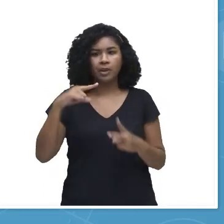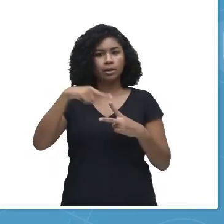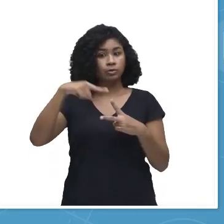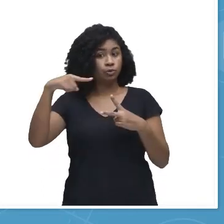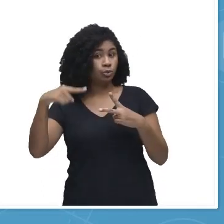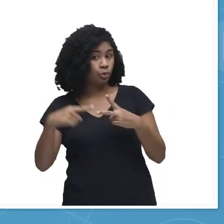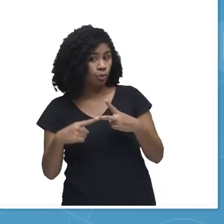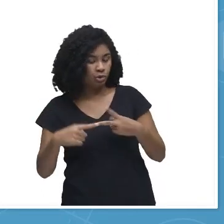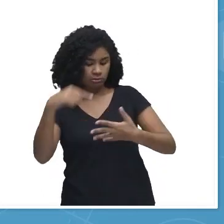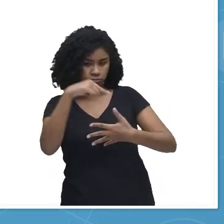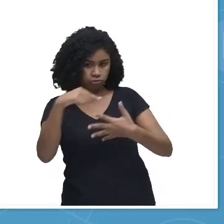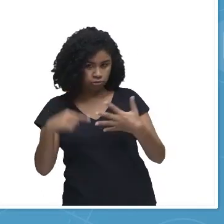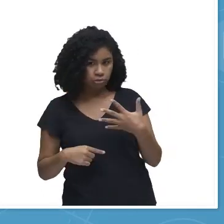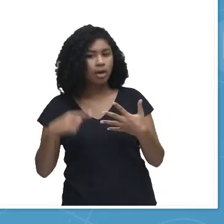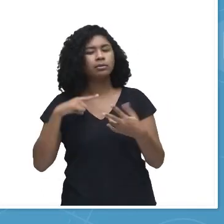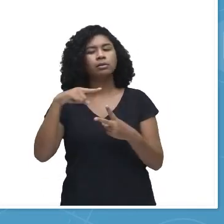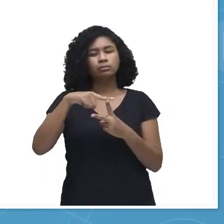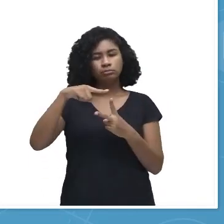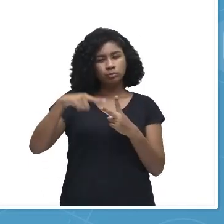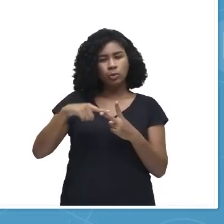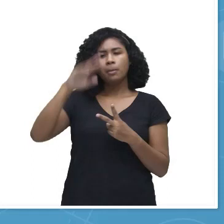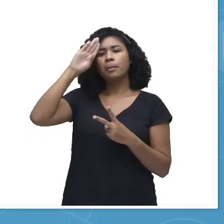as opções que a gente vai